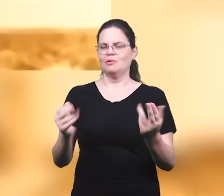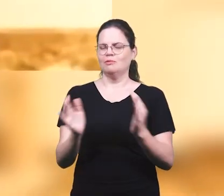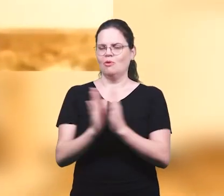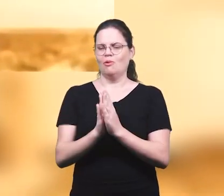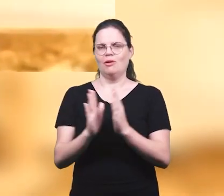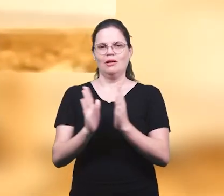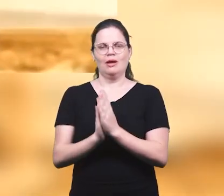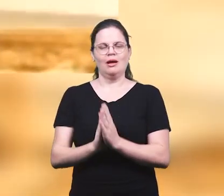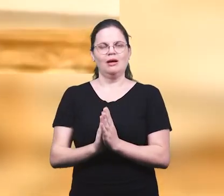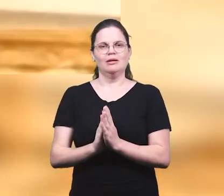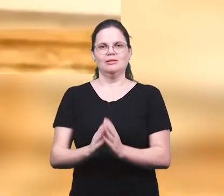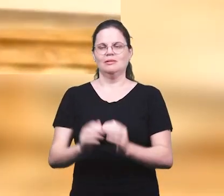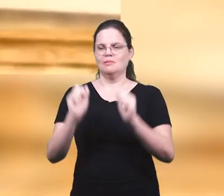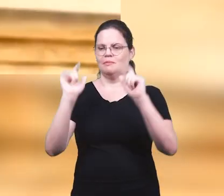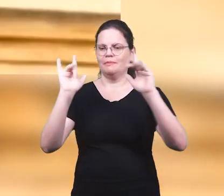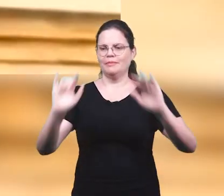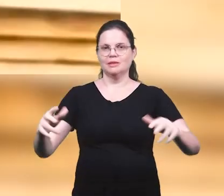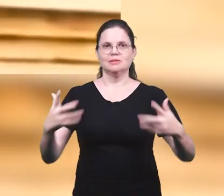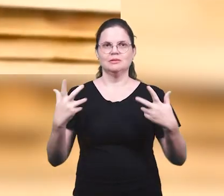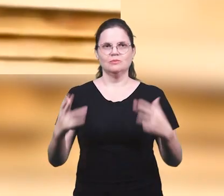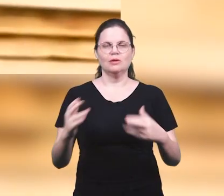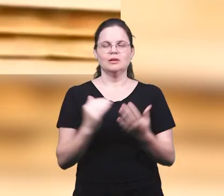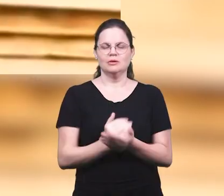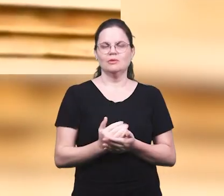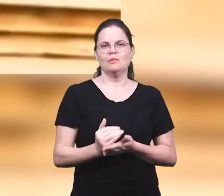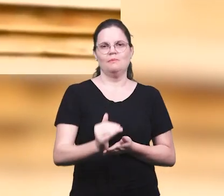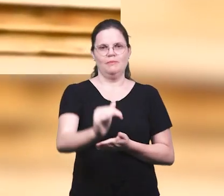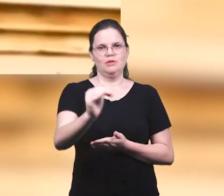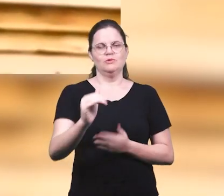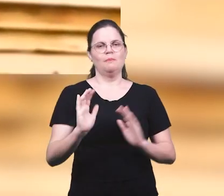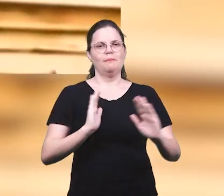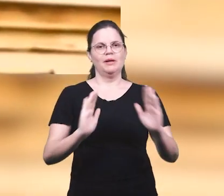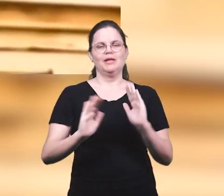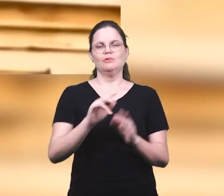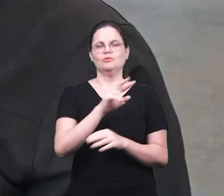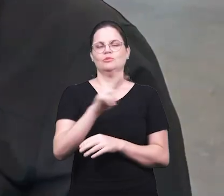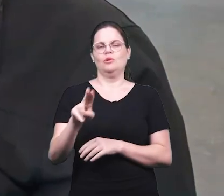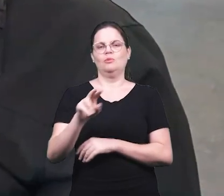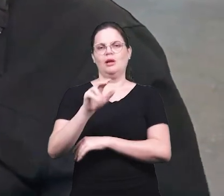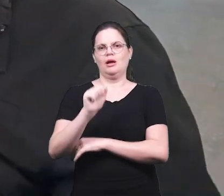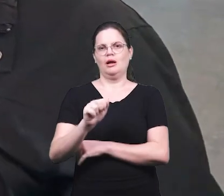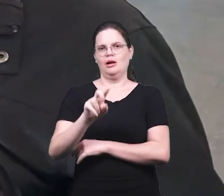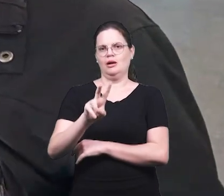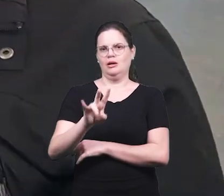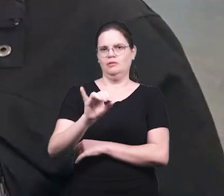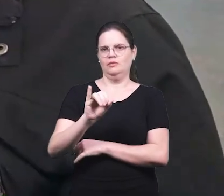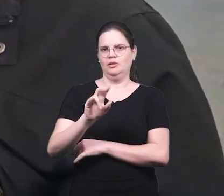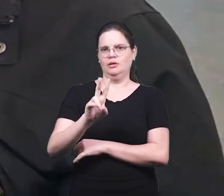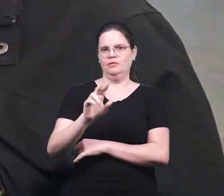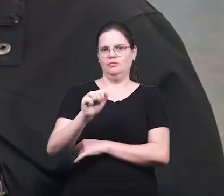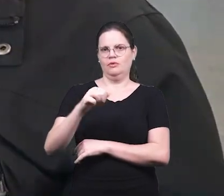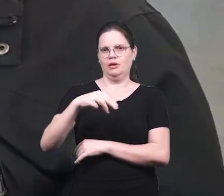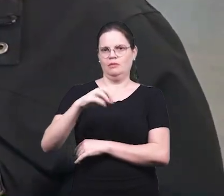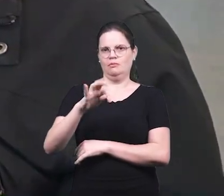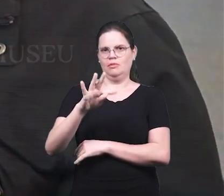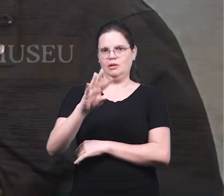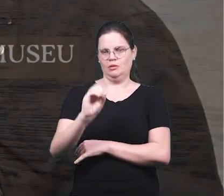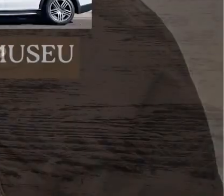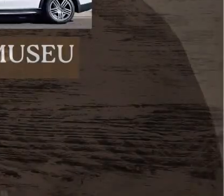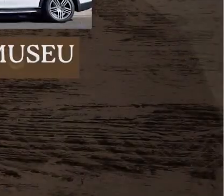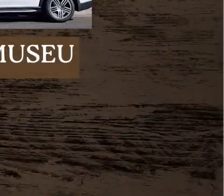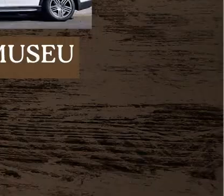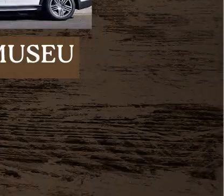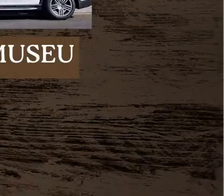1931 esse casarão foi demolido. E fim do avivamento da Rua Azusa.